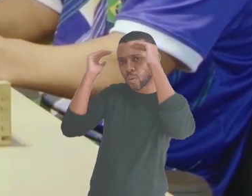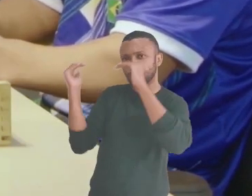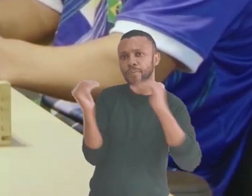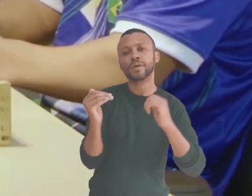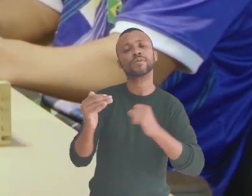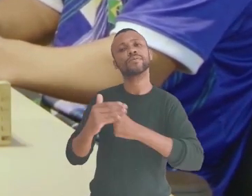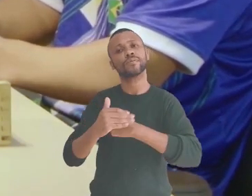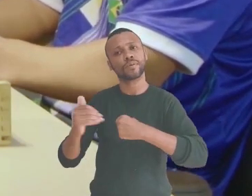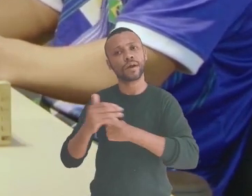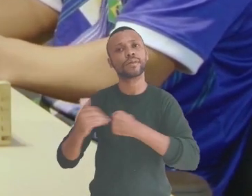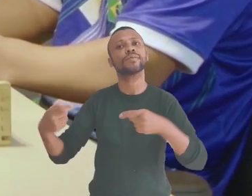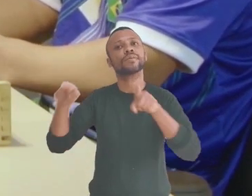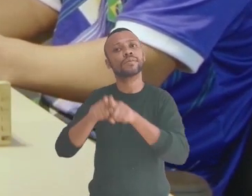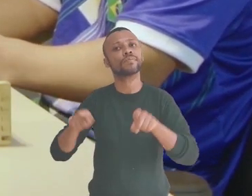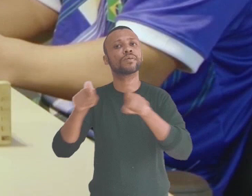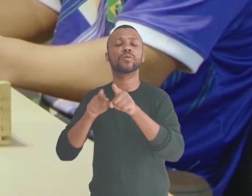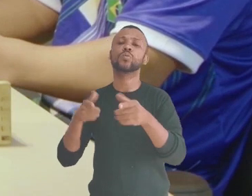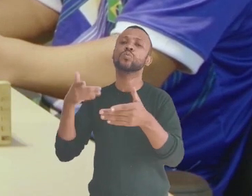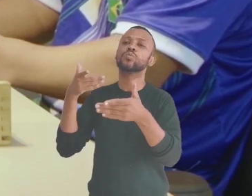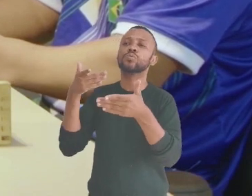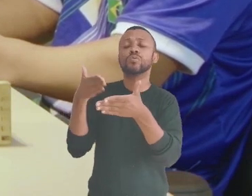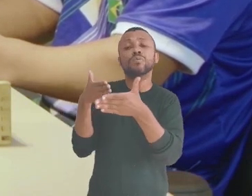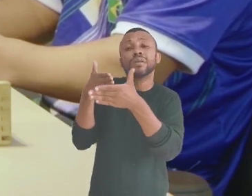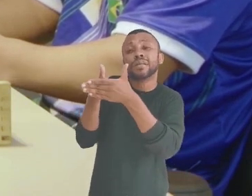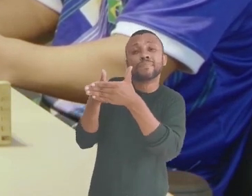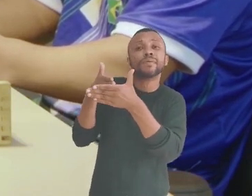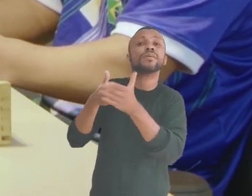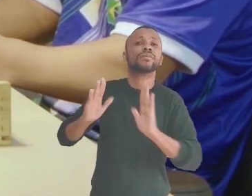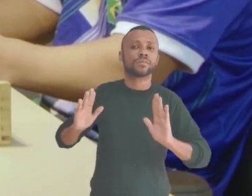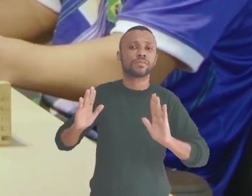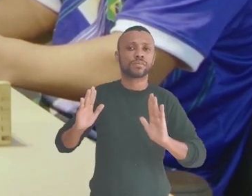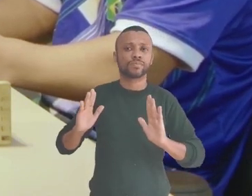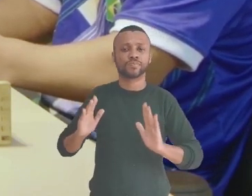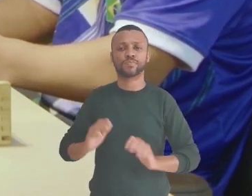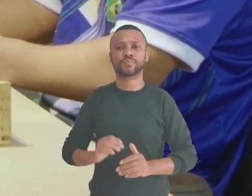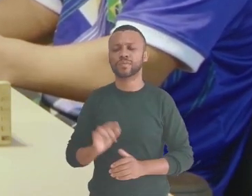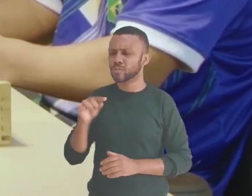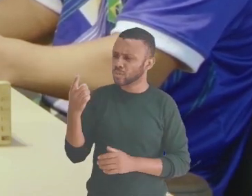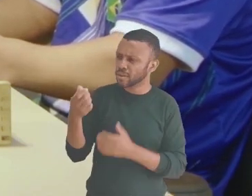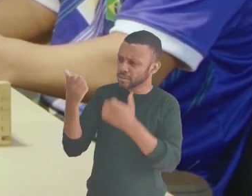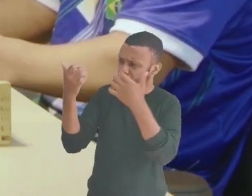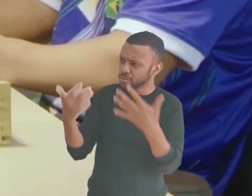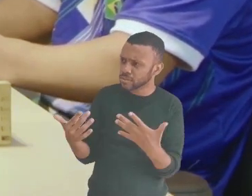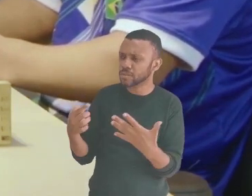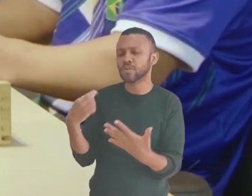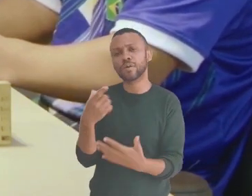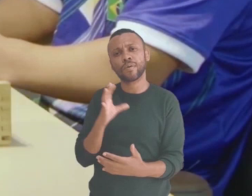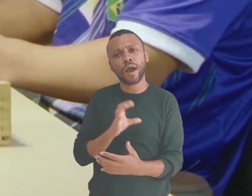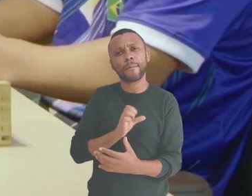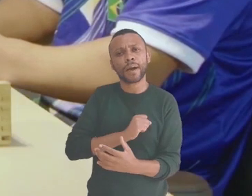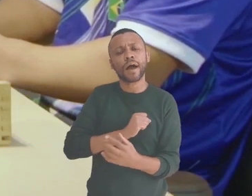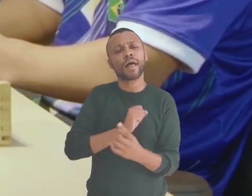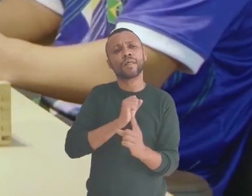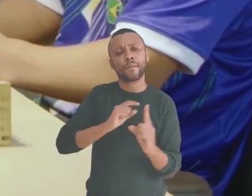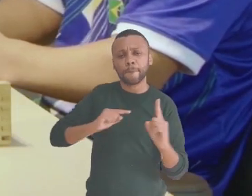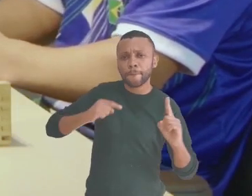e, no limite... Não foi isso que o próprio Jesus Cristo veio dizer? A gente tem que amar um ao outro.